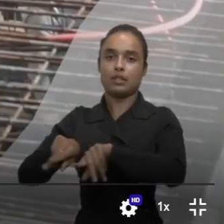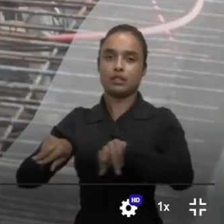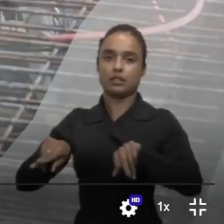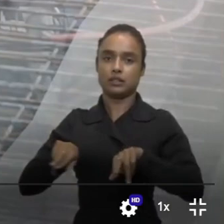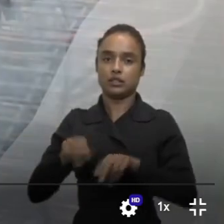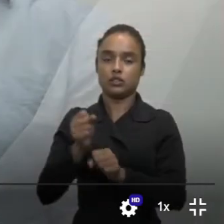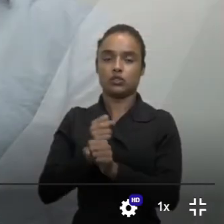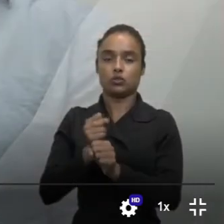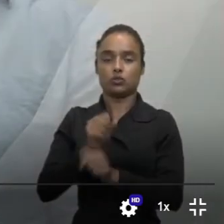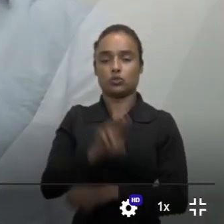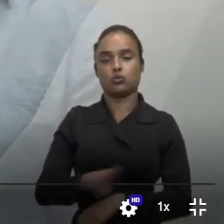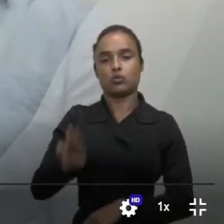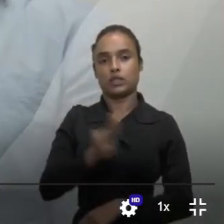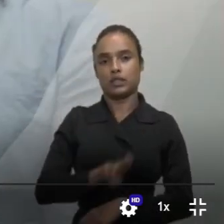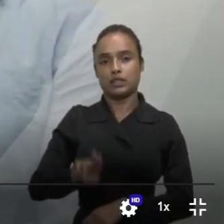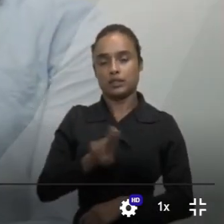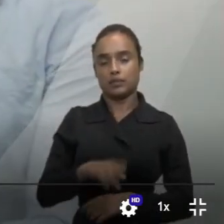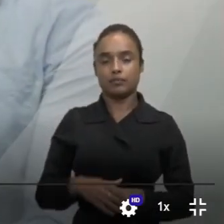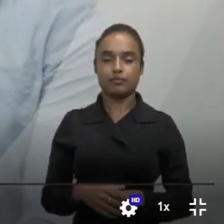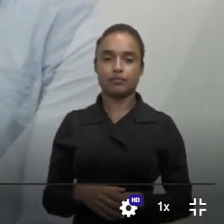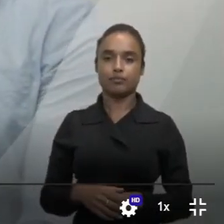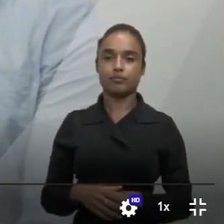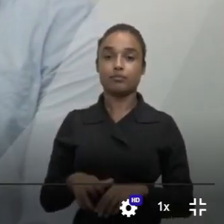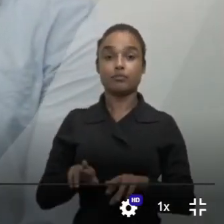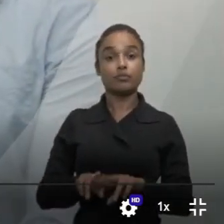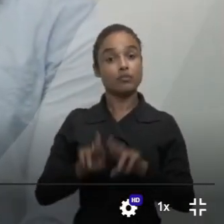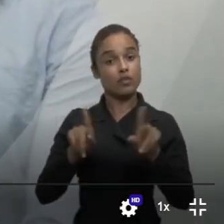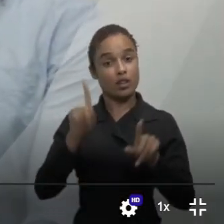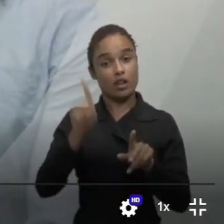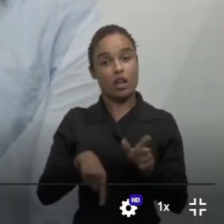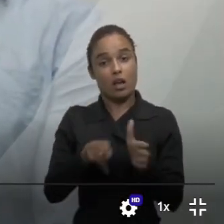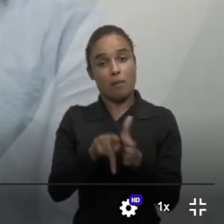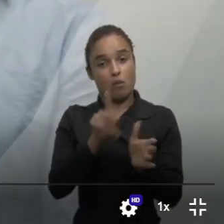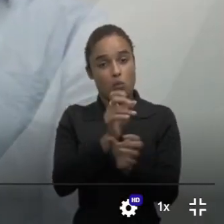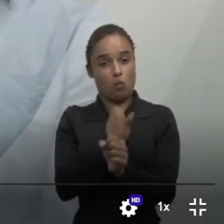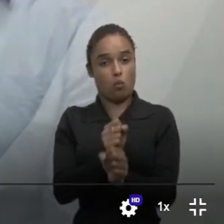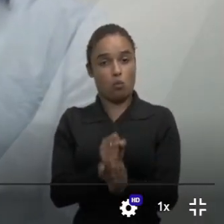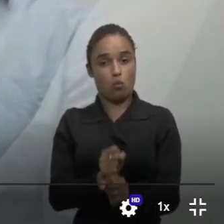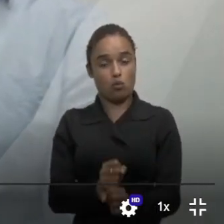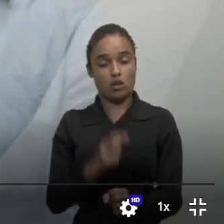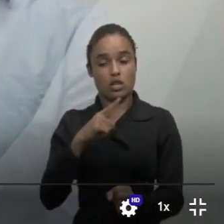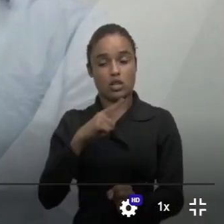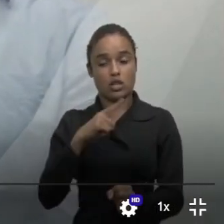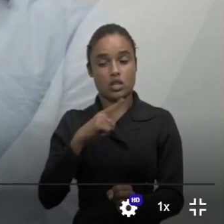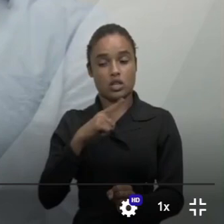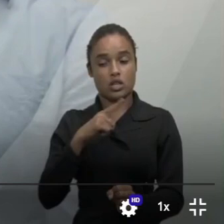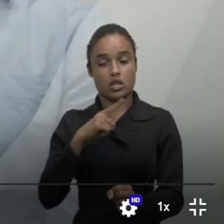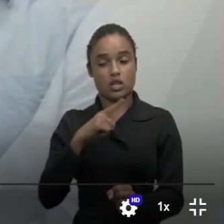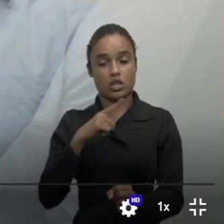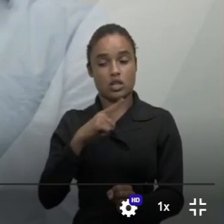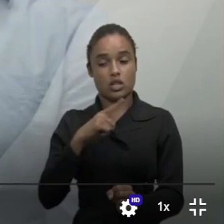construção. A consideração diferente é no próprio cálculo. Então ele tem que ter a forma para